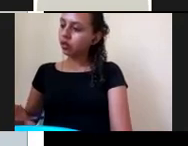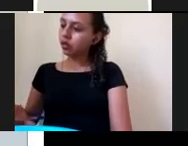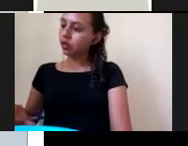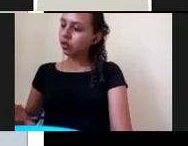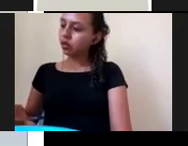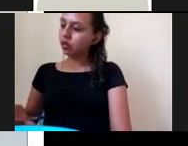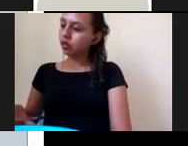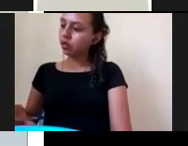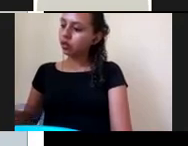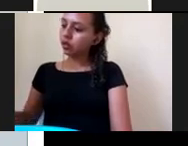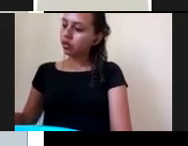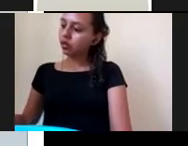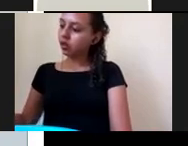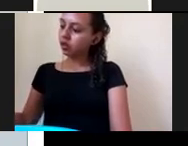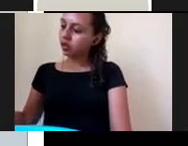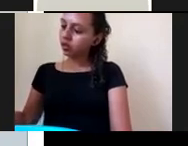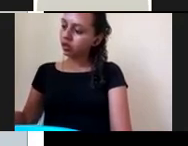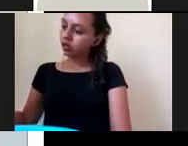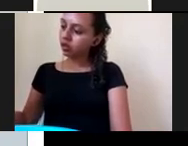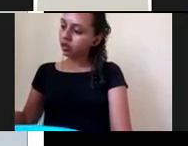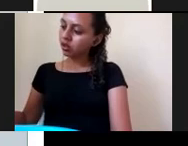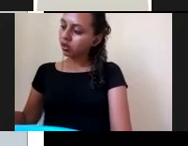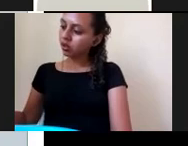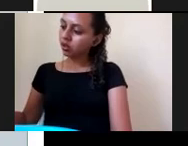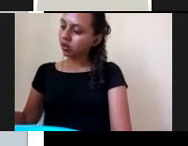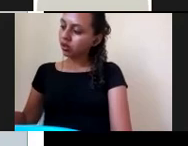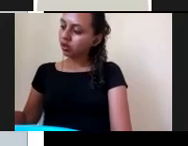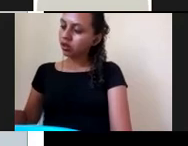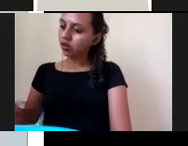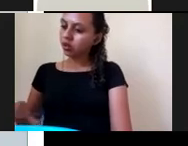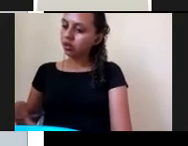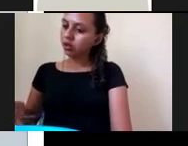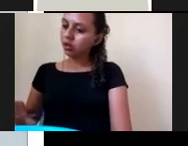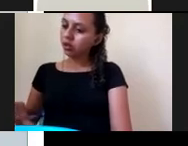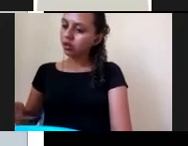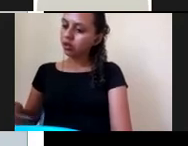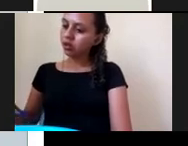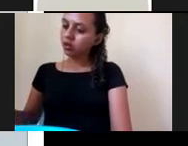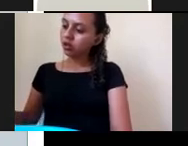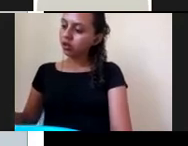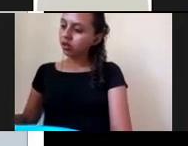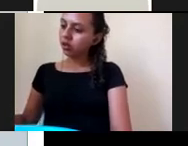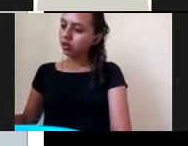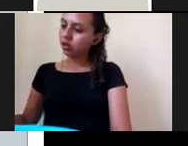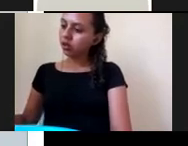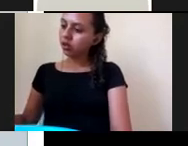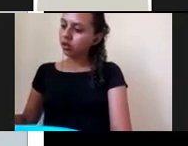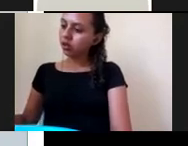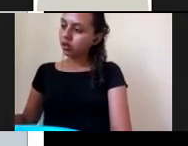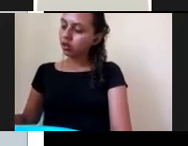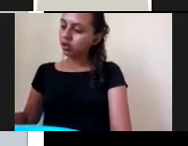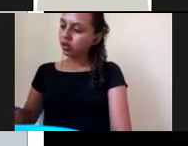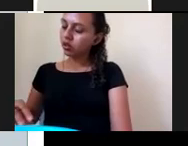certo? Então, esses são os métodos propedêuticos. Os métodos propedêuticos, eles são classificados em